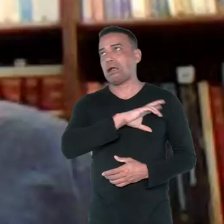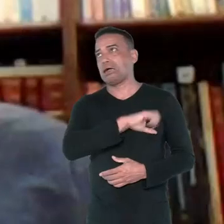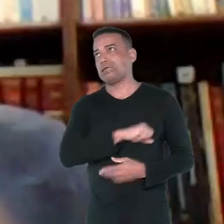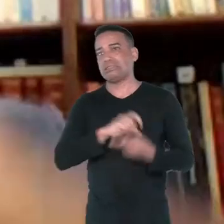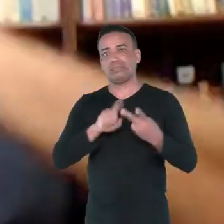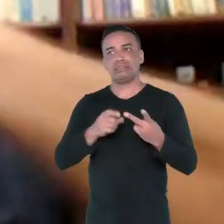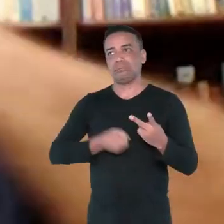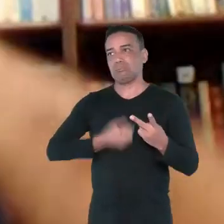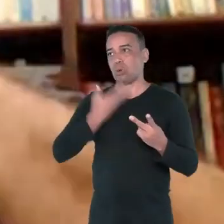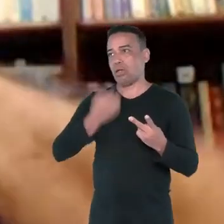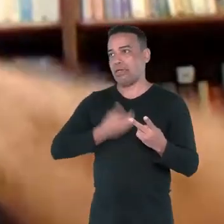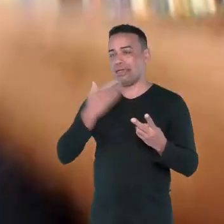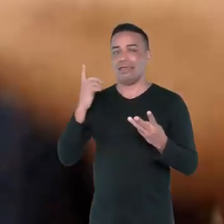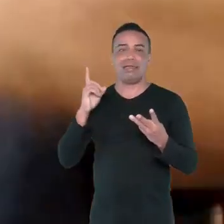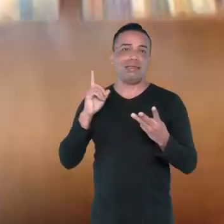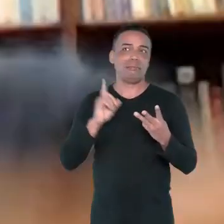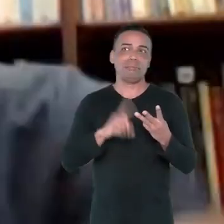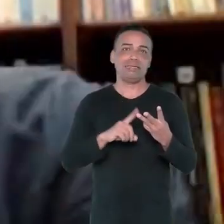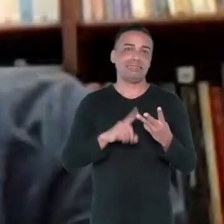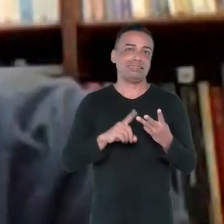romances, poemas,